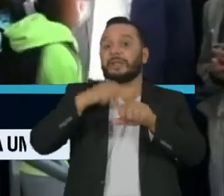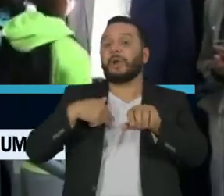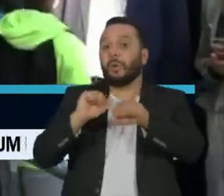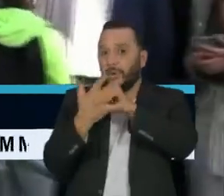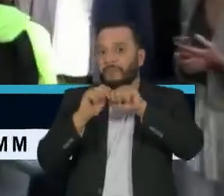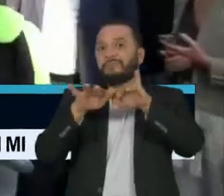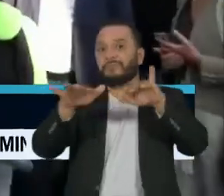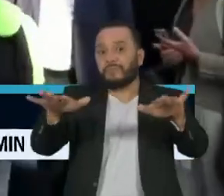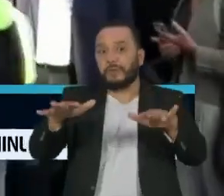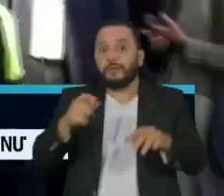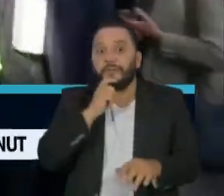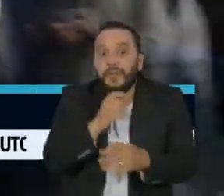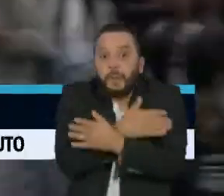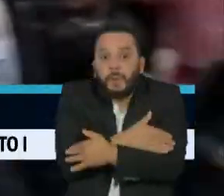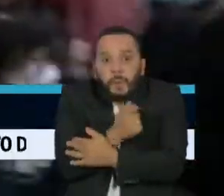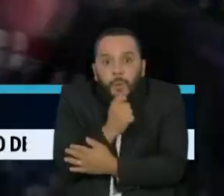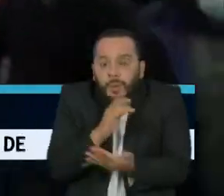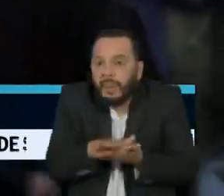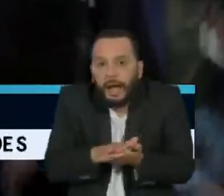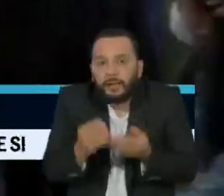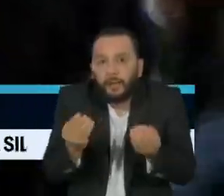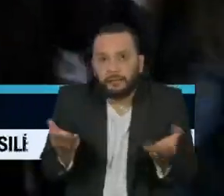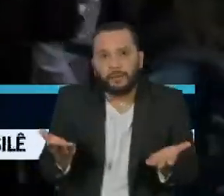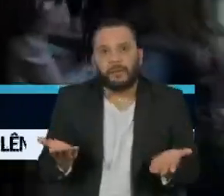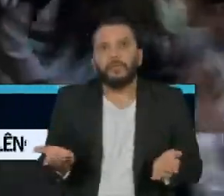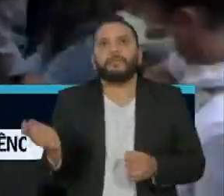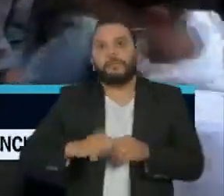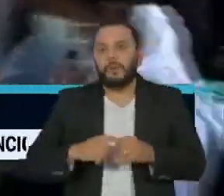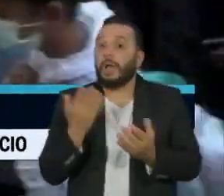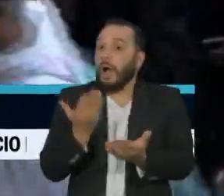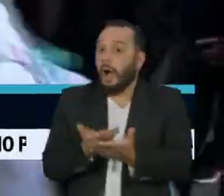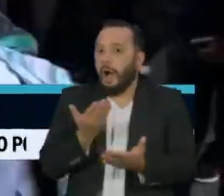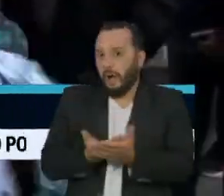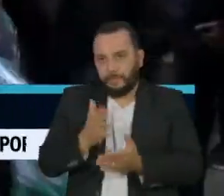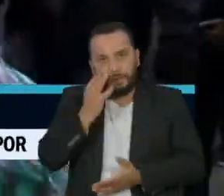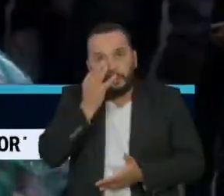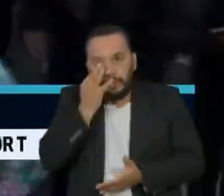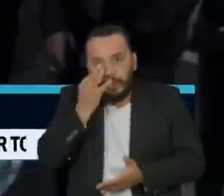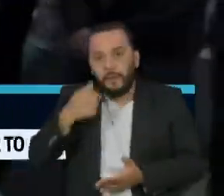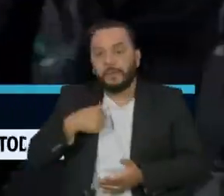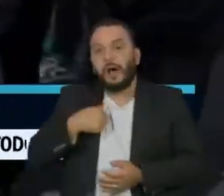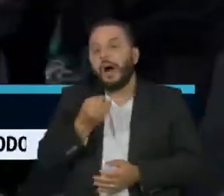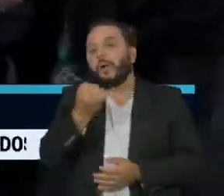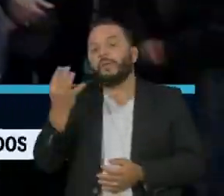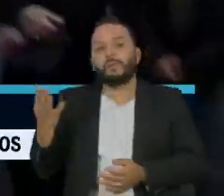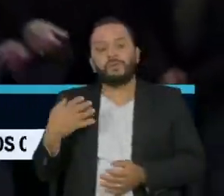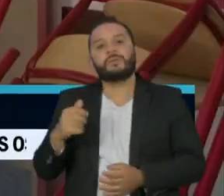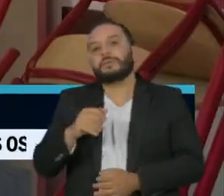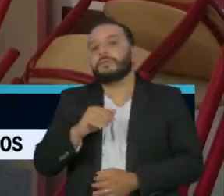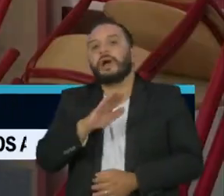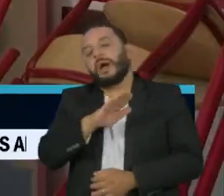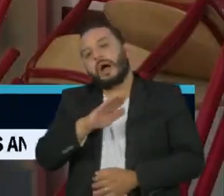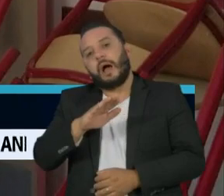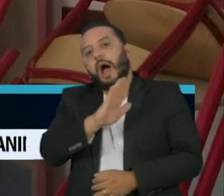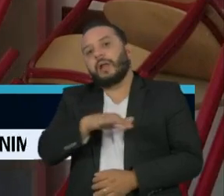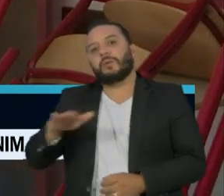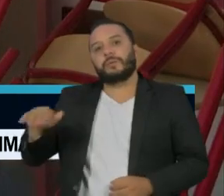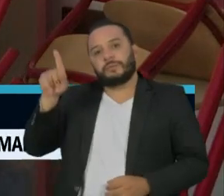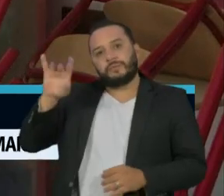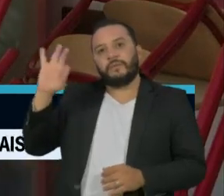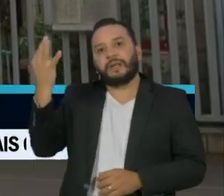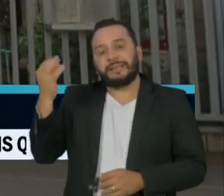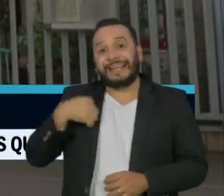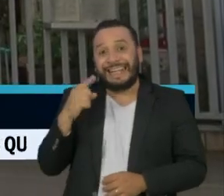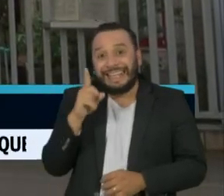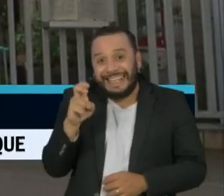chegou e a volta das aulas presenciais durou pouco para uma parte dos Estudantes Franceses em 15